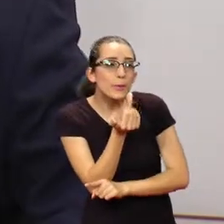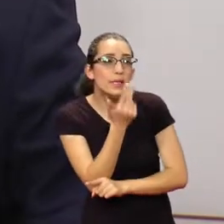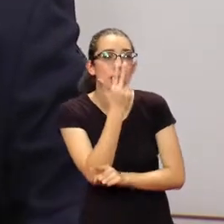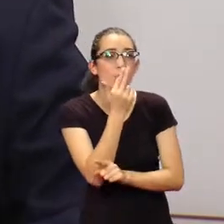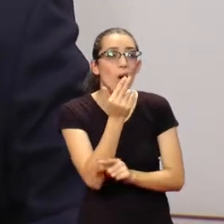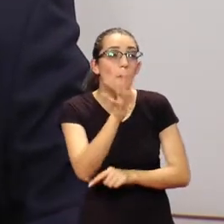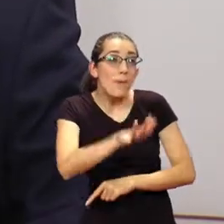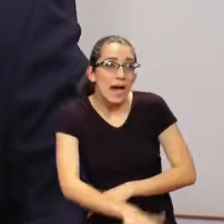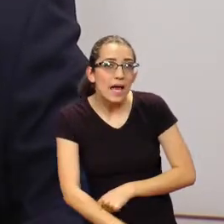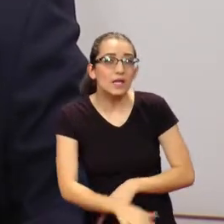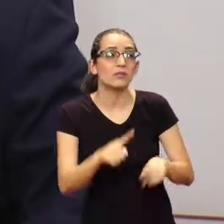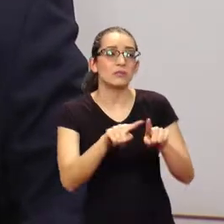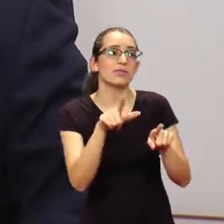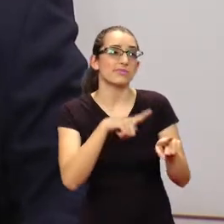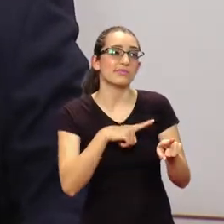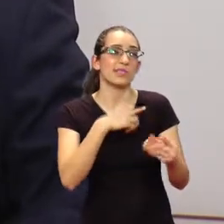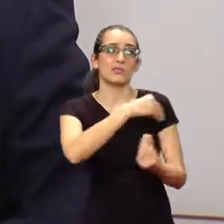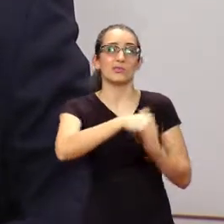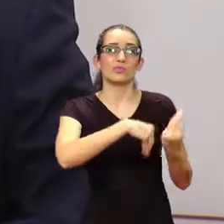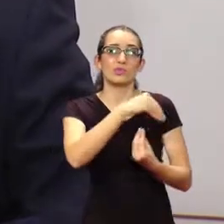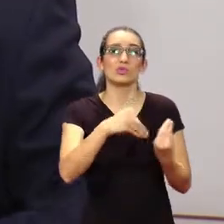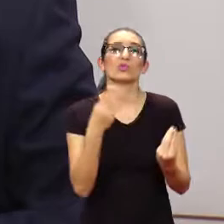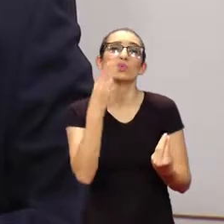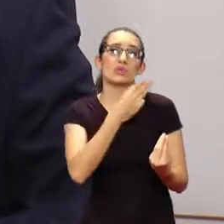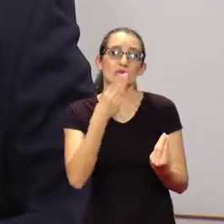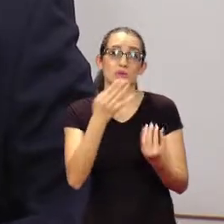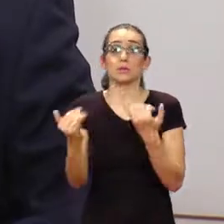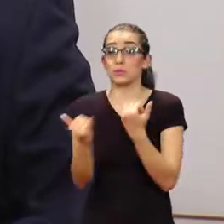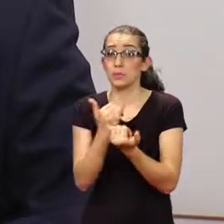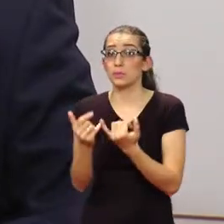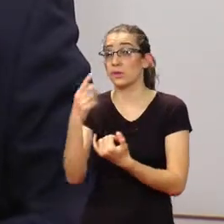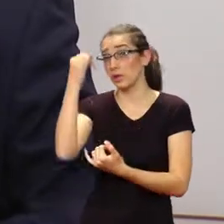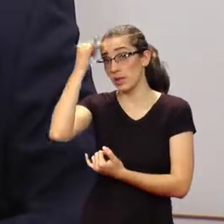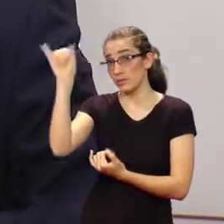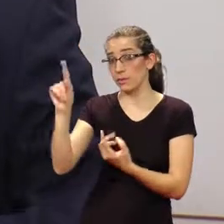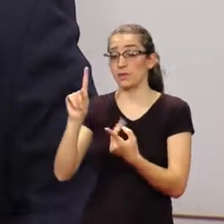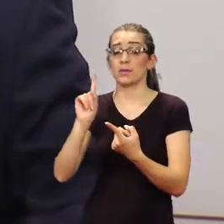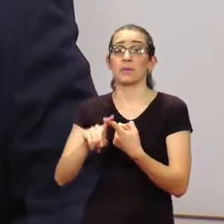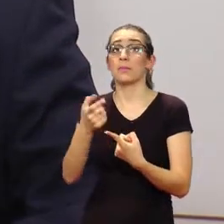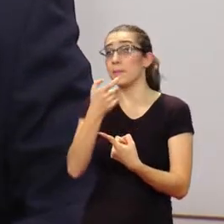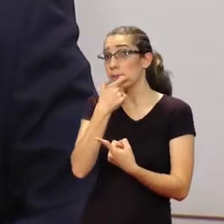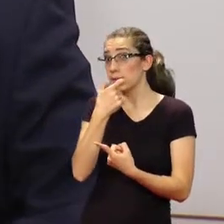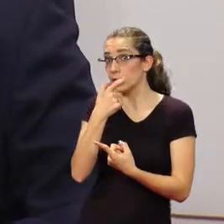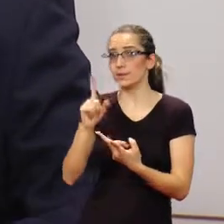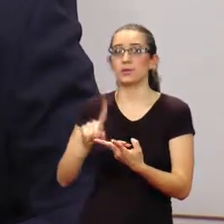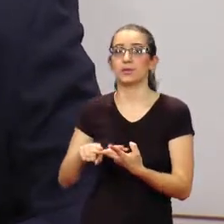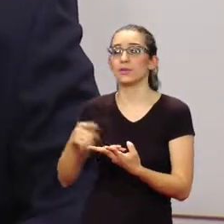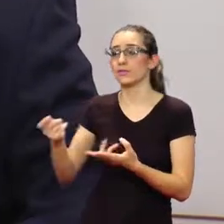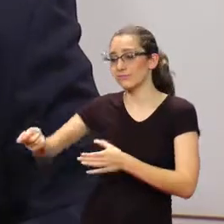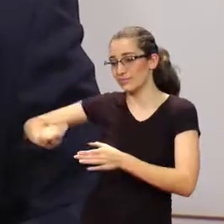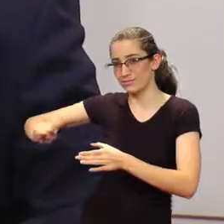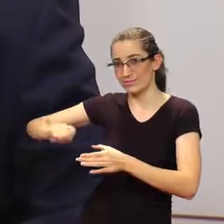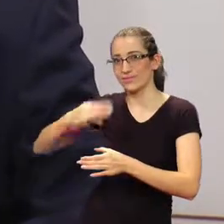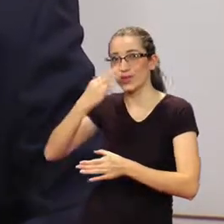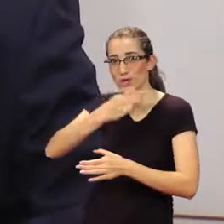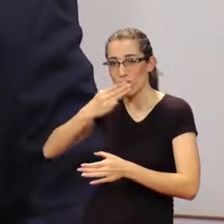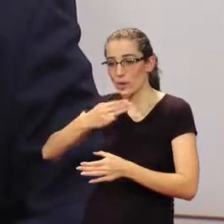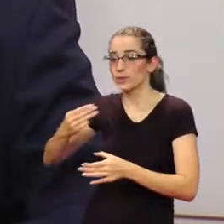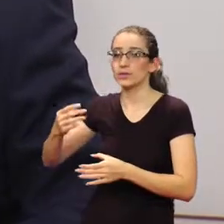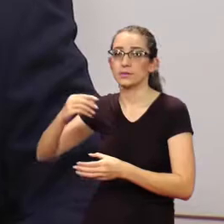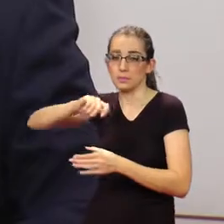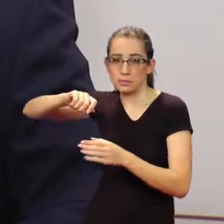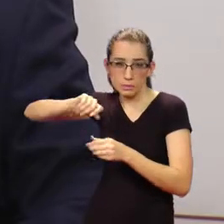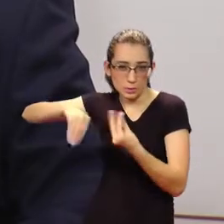acessíveis, acabam sendo alimentos açucarados. Então, evitar bolachas, né, evitar o açúcar refinado em si, misturado, né, a